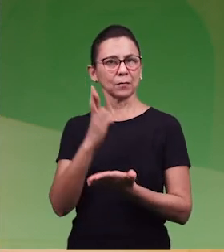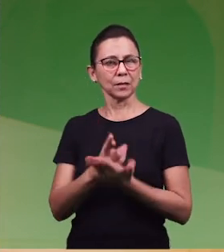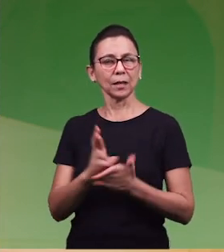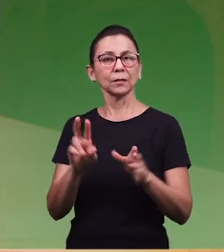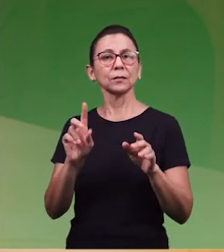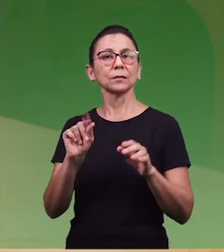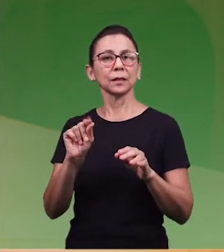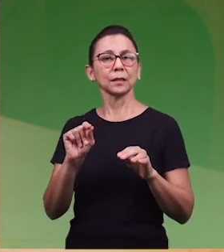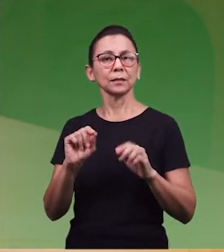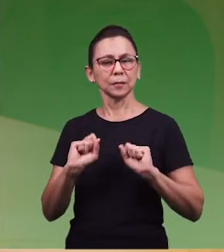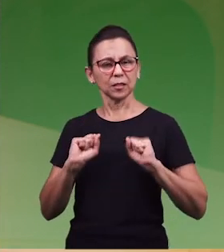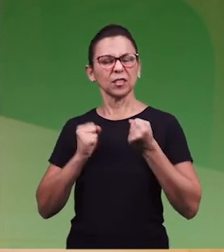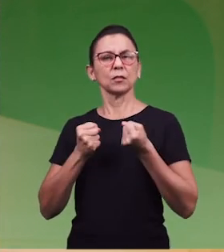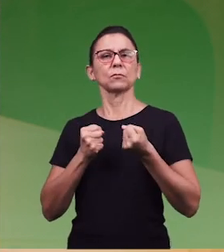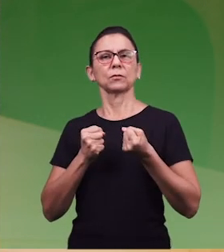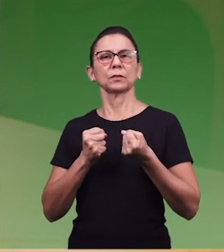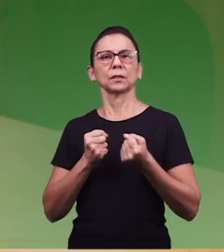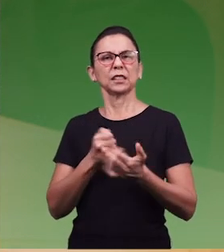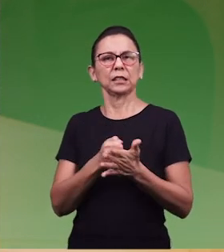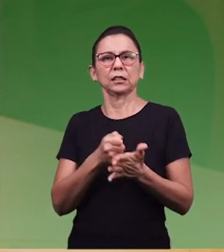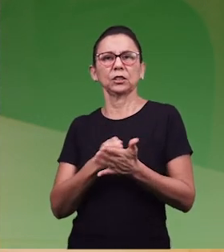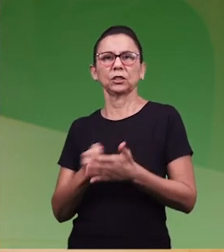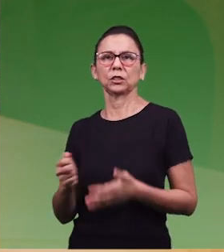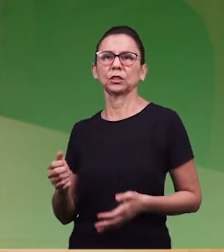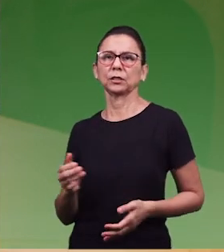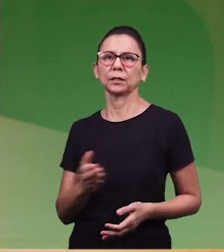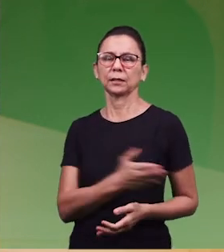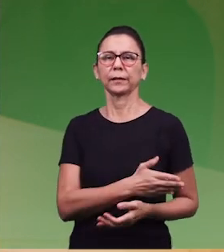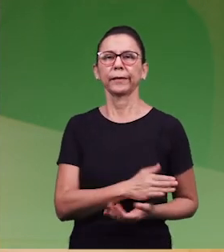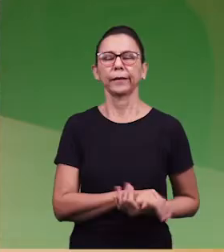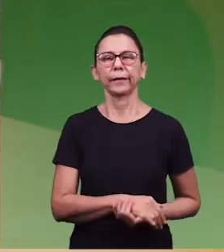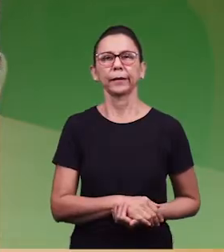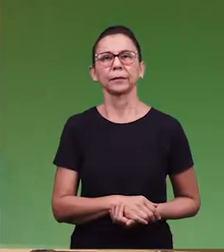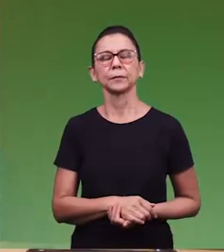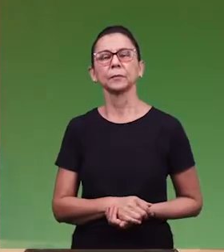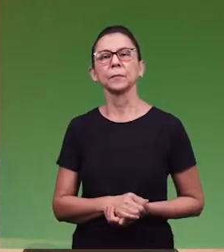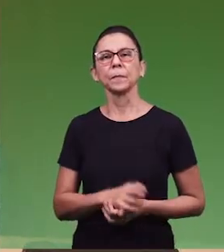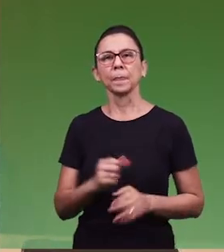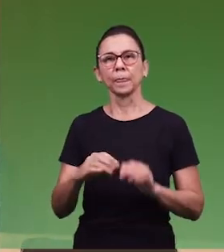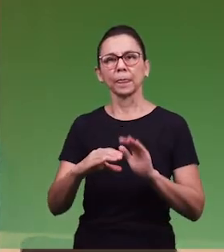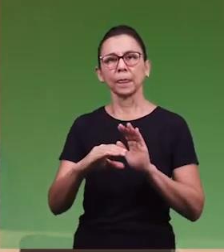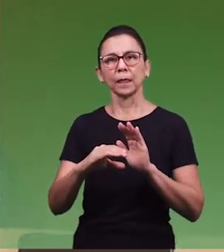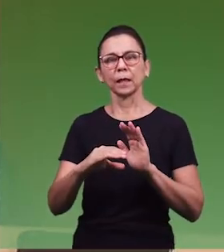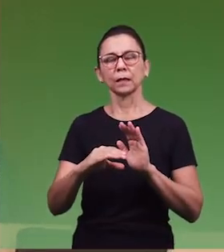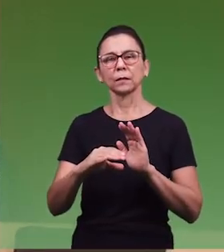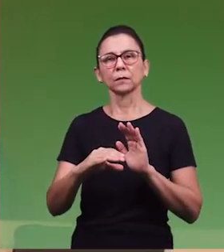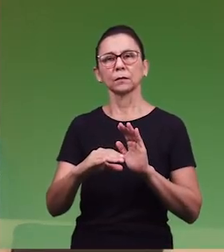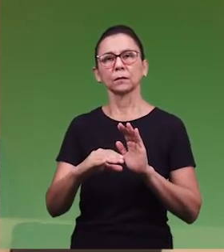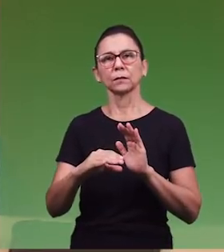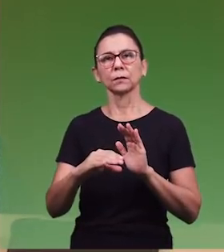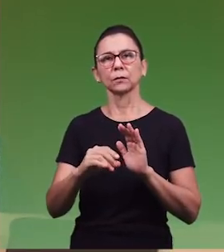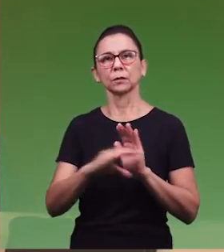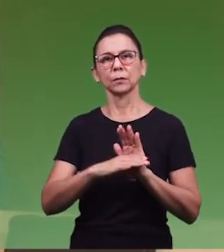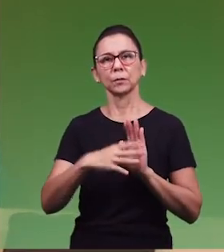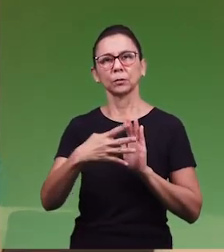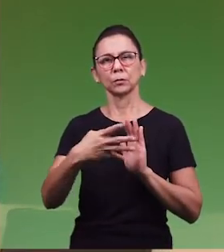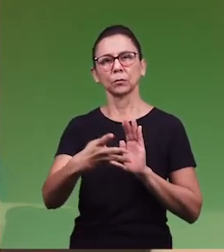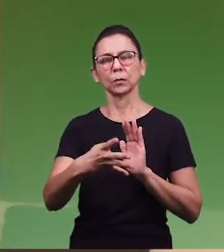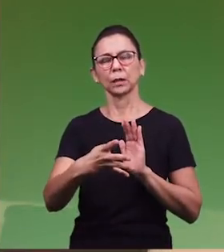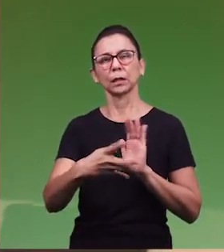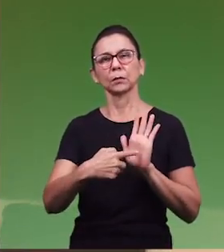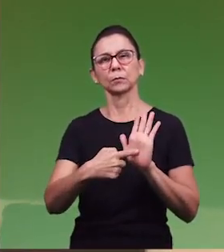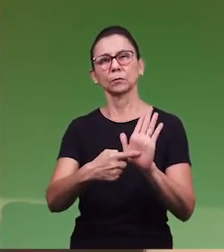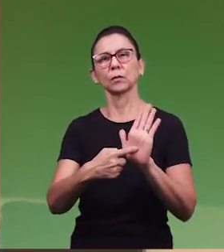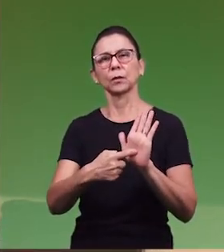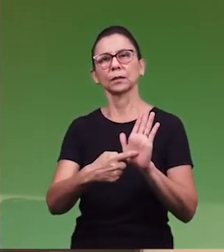resultado no caso anterior, do capítulo 4, né, que nós citamos, foi o capítulo 4, quando falava sobre em todos eles